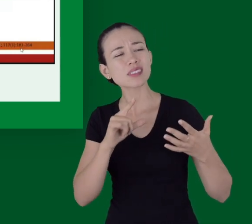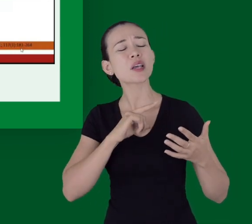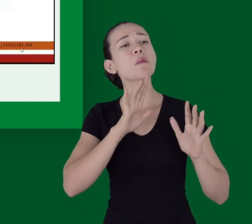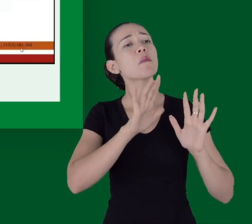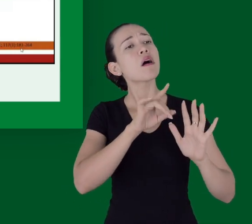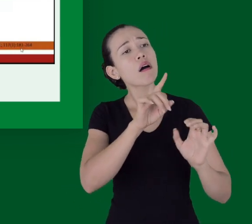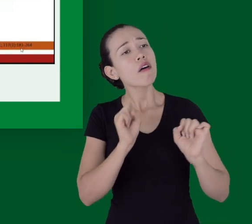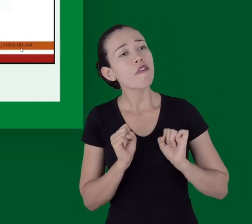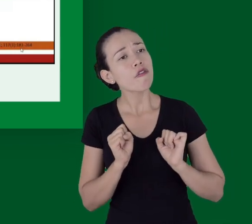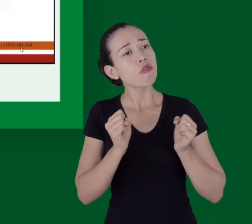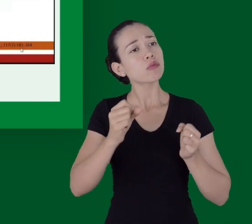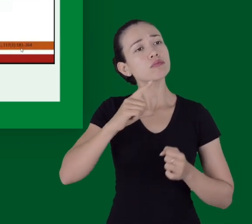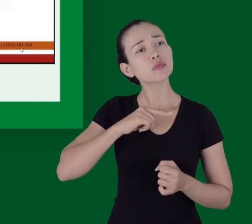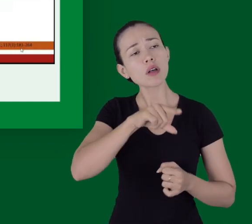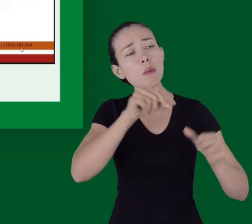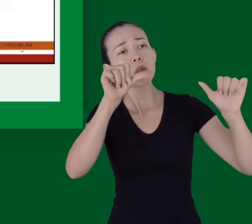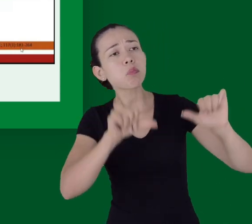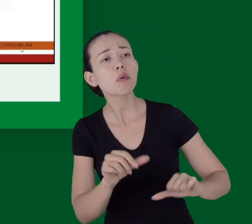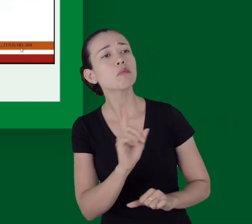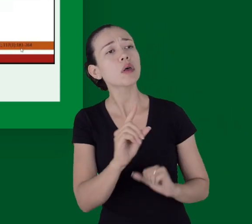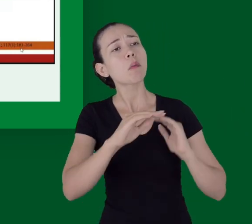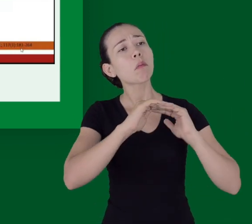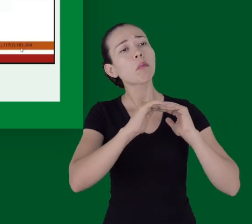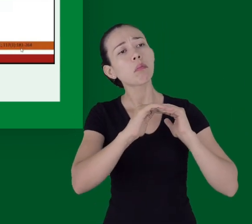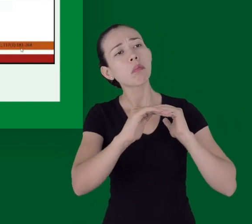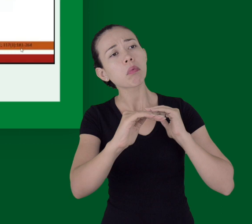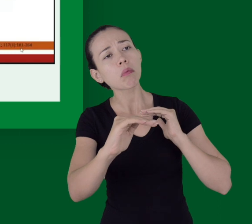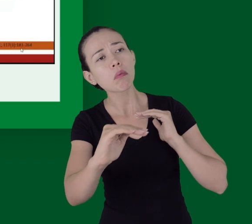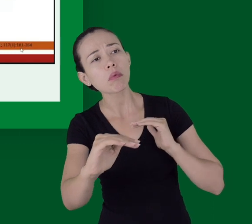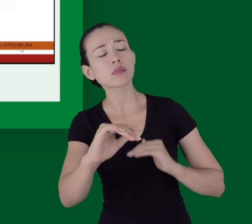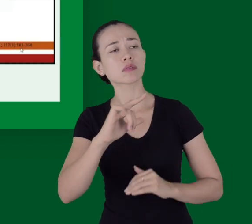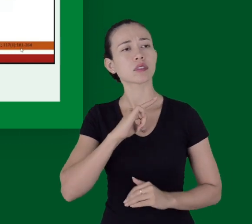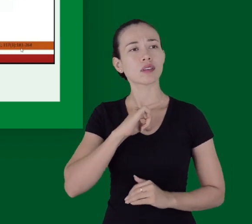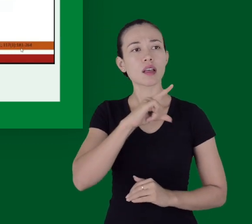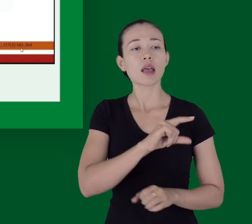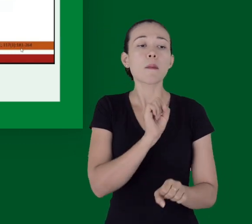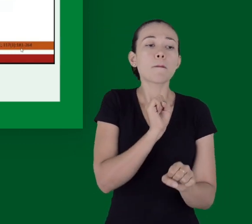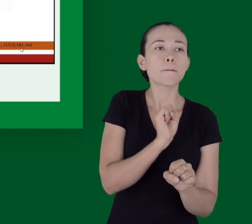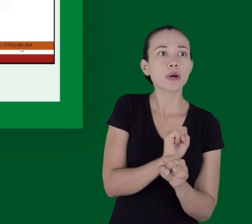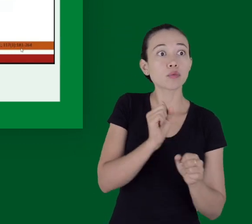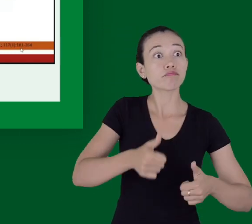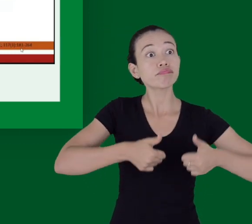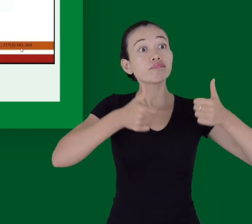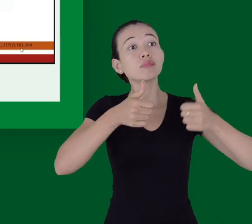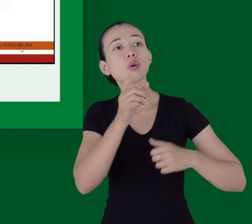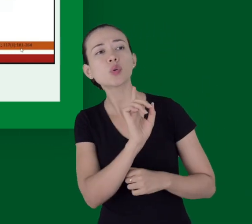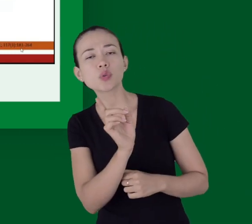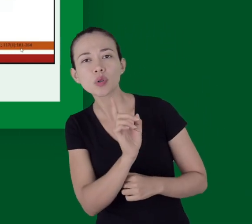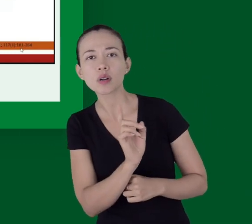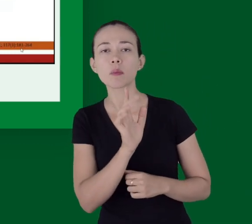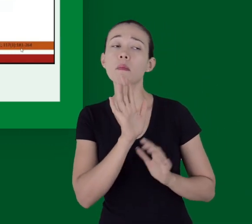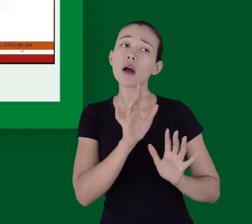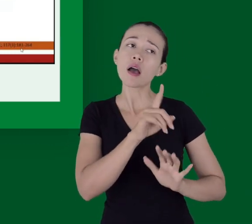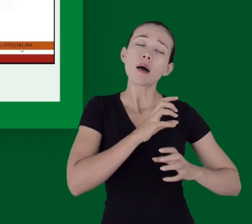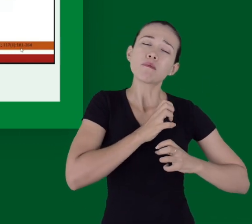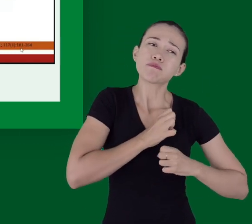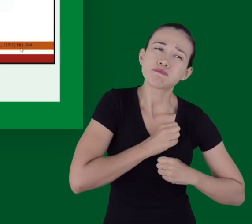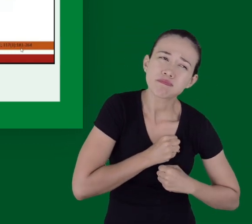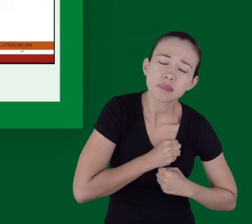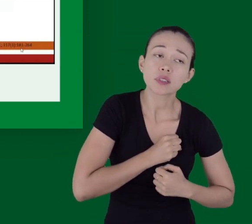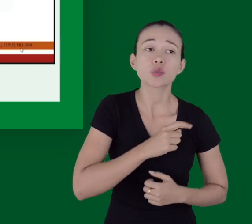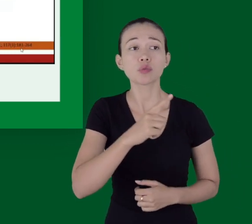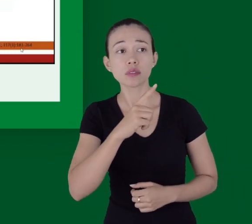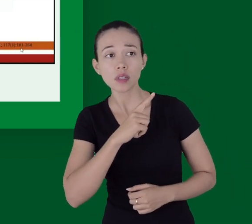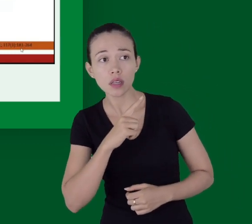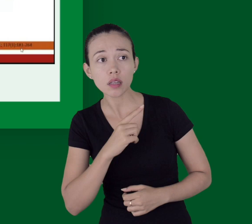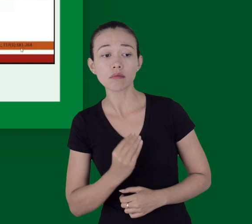maioria dessas características, né? Mas, por exemplo, ela não piora com esforço, ela fica contínua e não melhora com